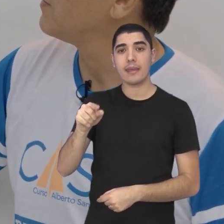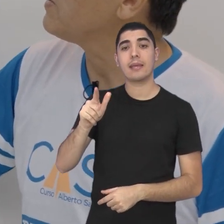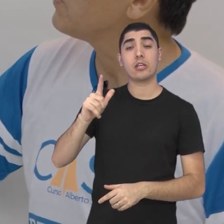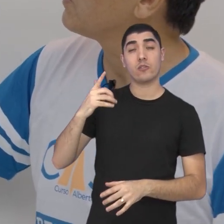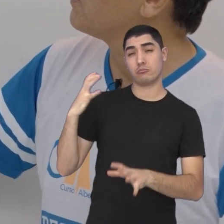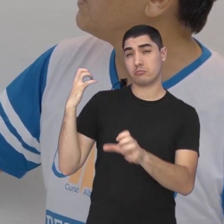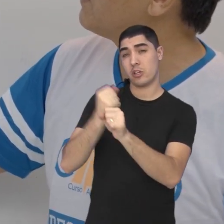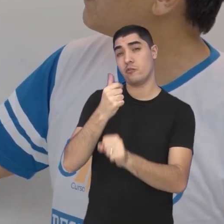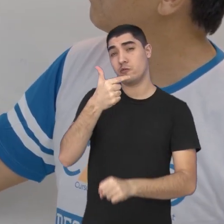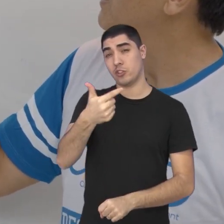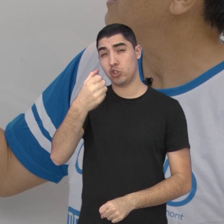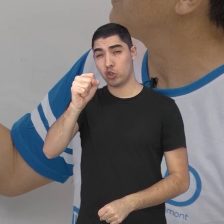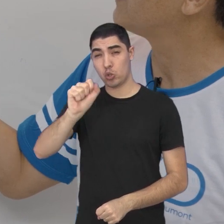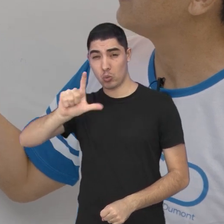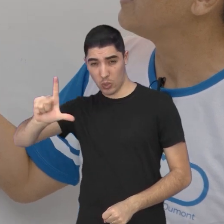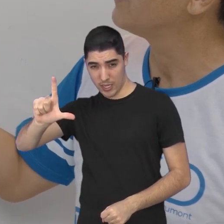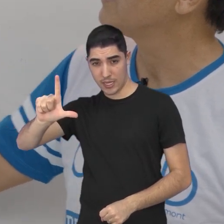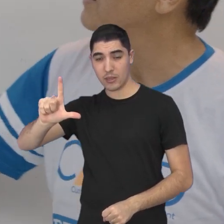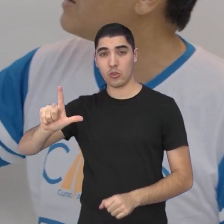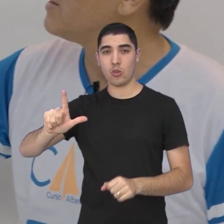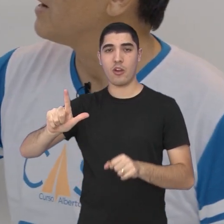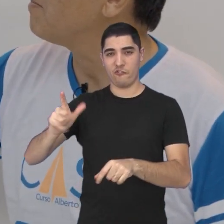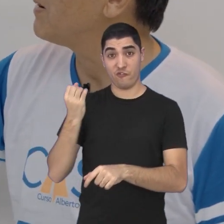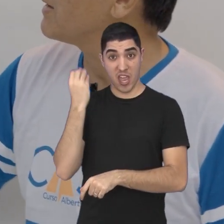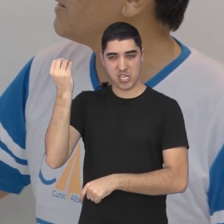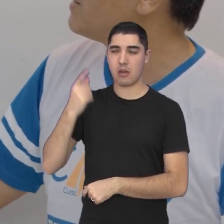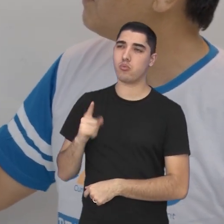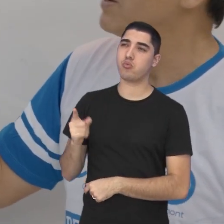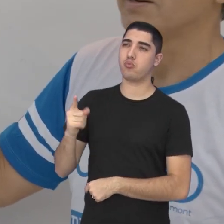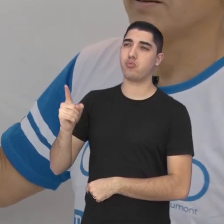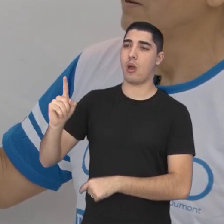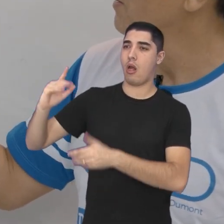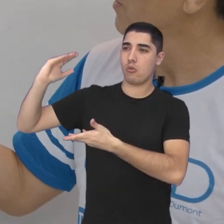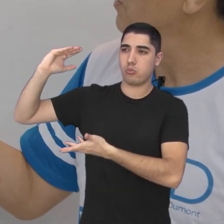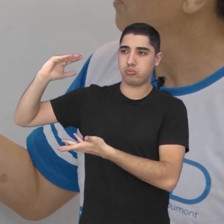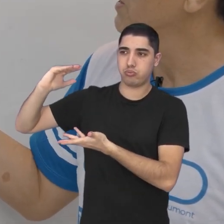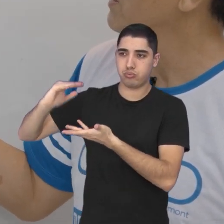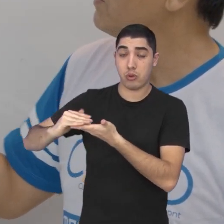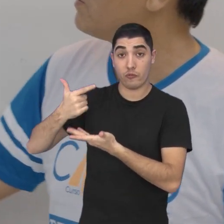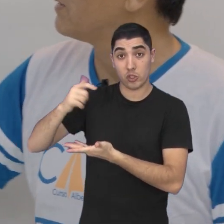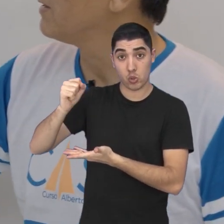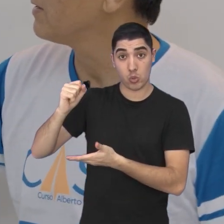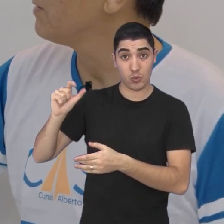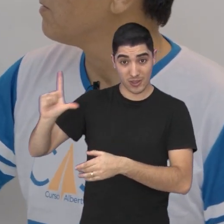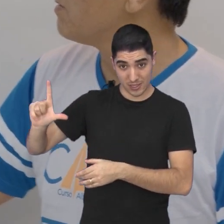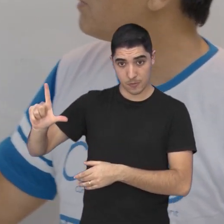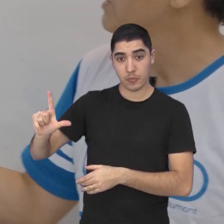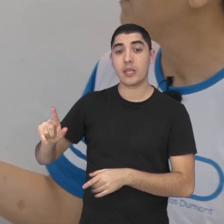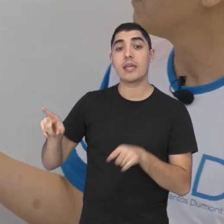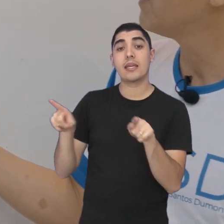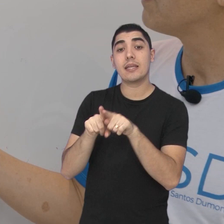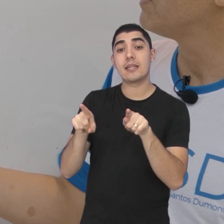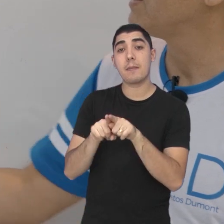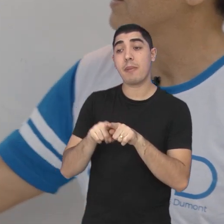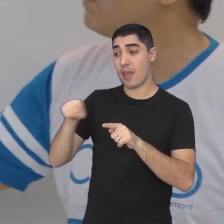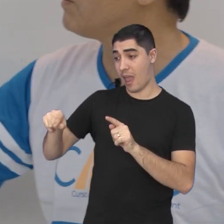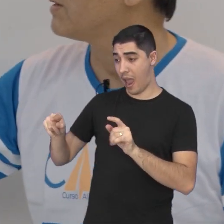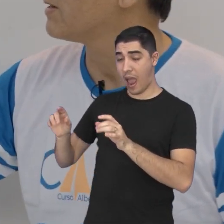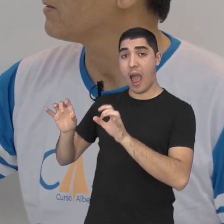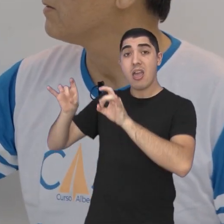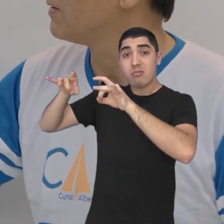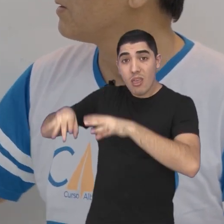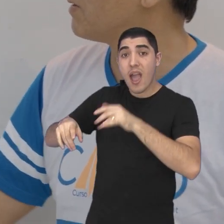Gastou mais 28 litros para ir da cidade A para a cidade B, sobrando no tanque o combustível correspondente